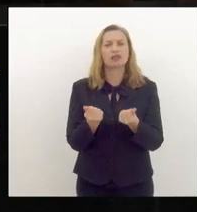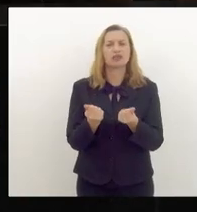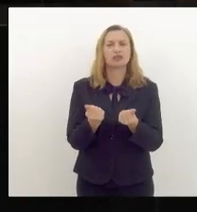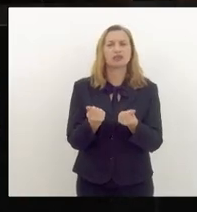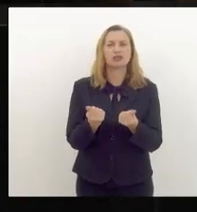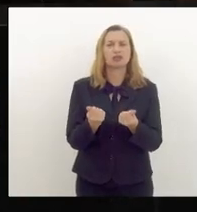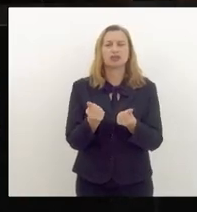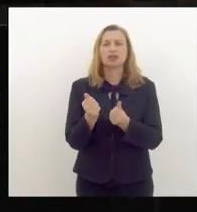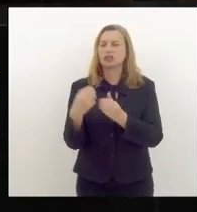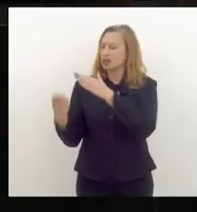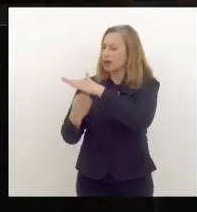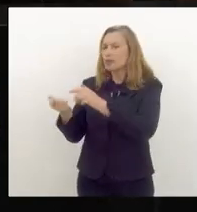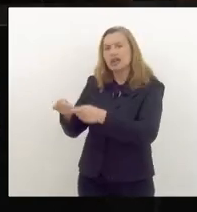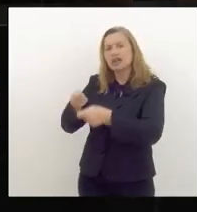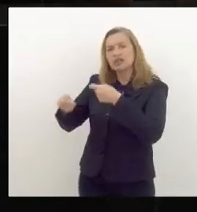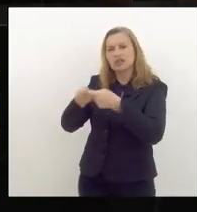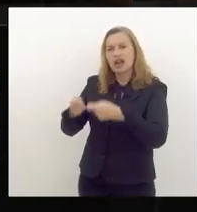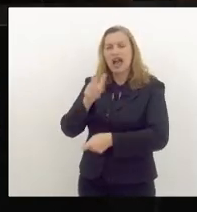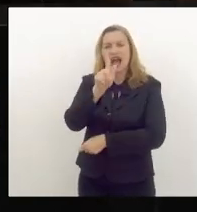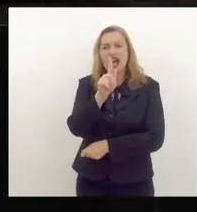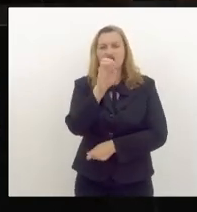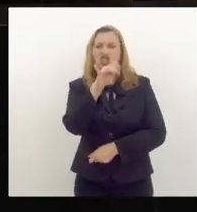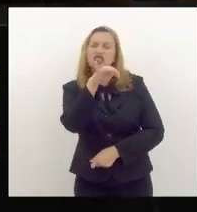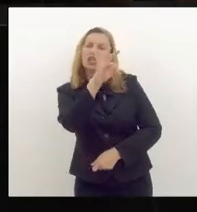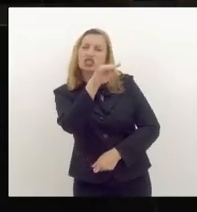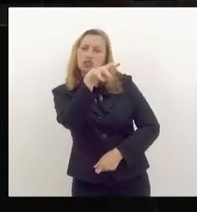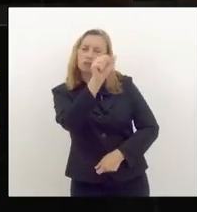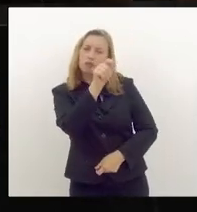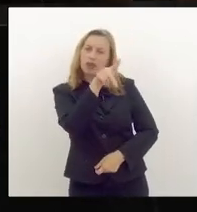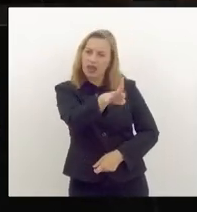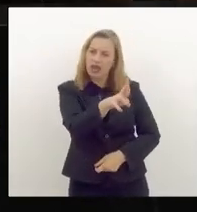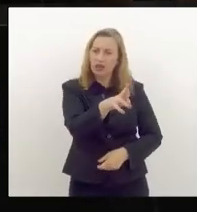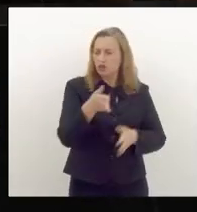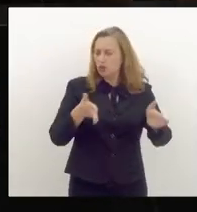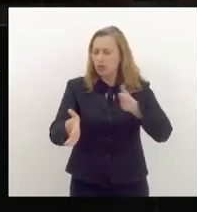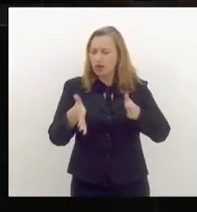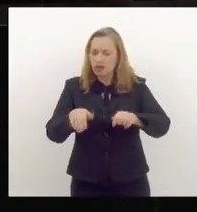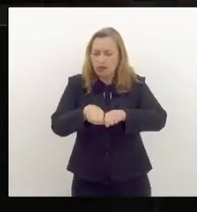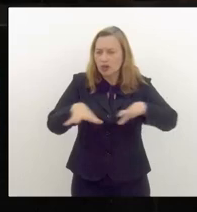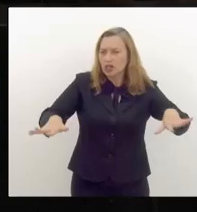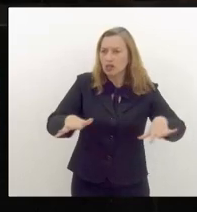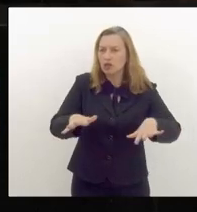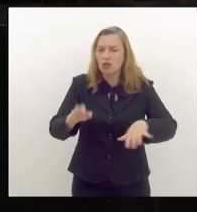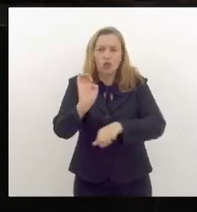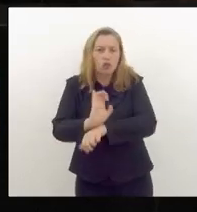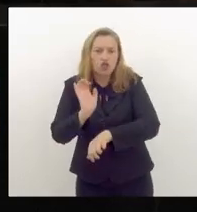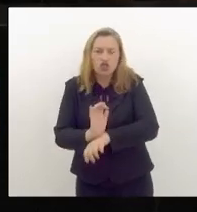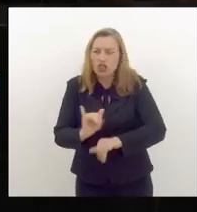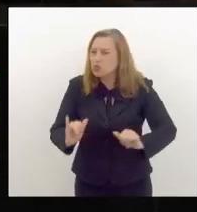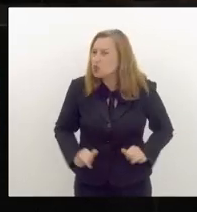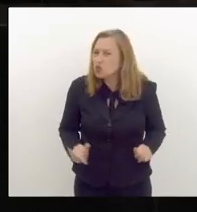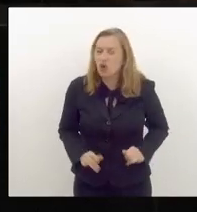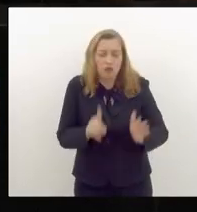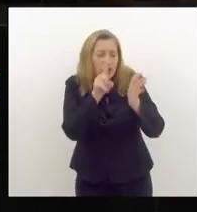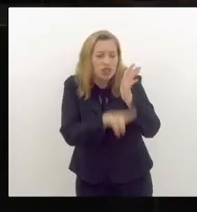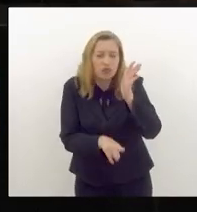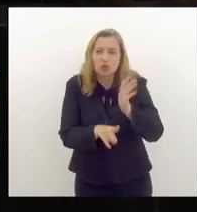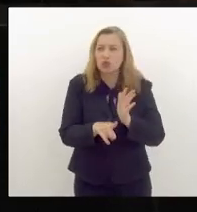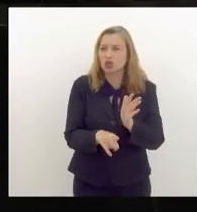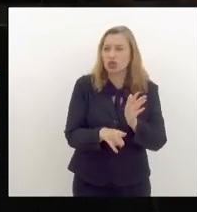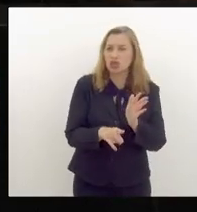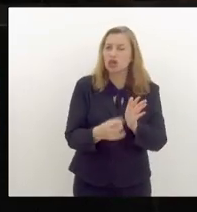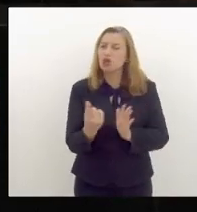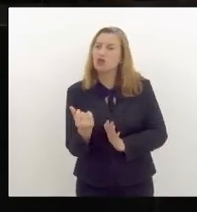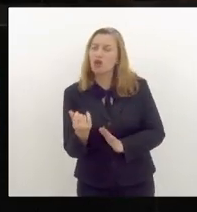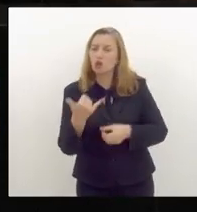da agência reguladora agetransp que no meio de uma pandemia enquanto o Estado faz o sacrifício para diminuir o valor